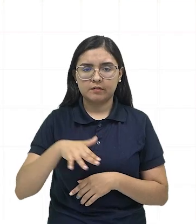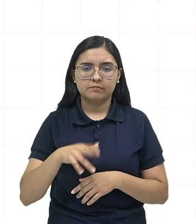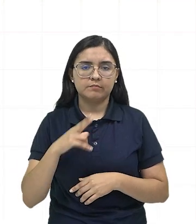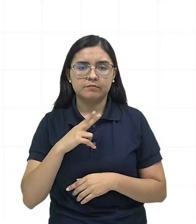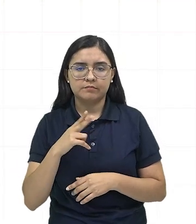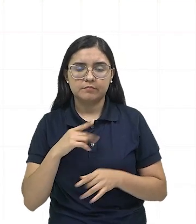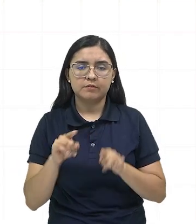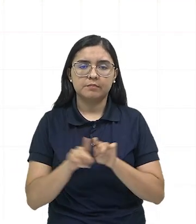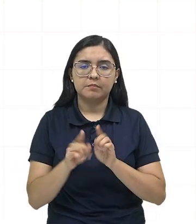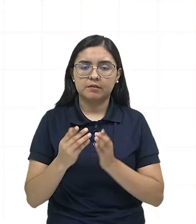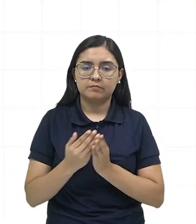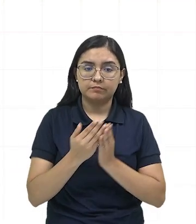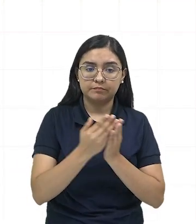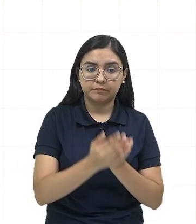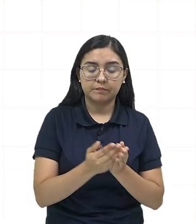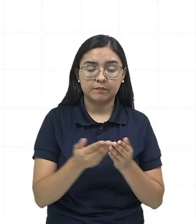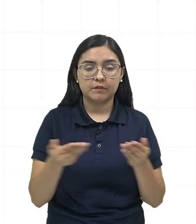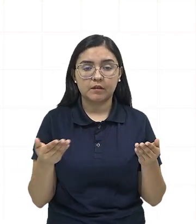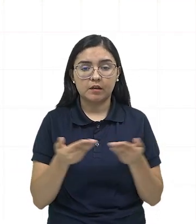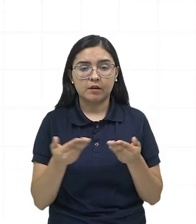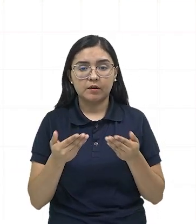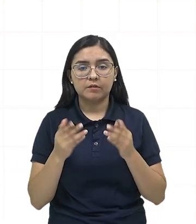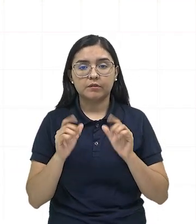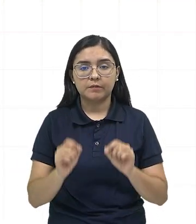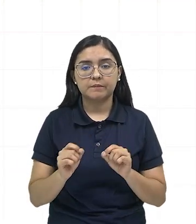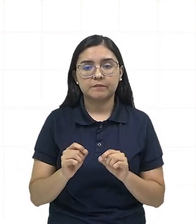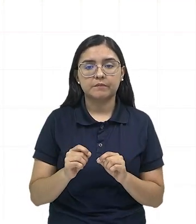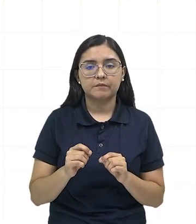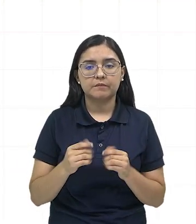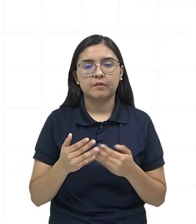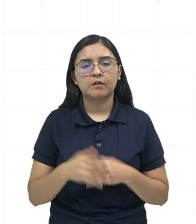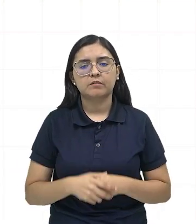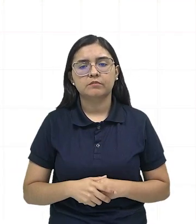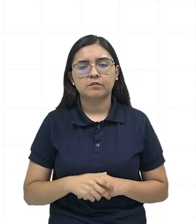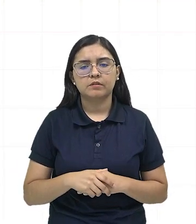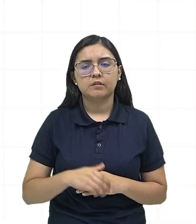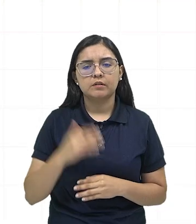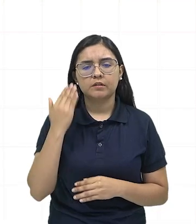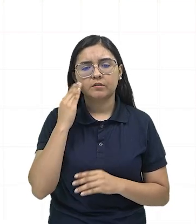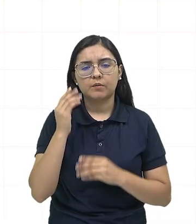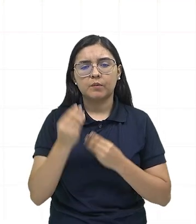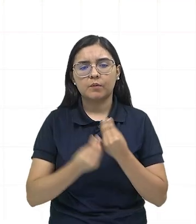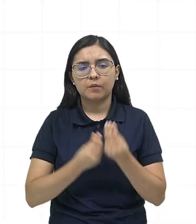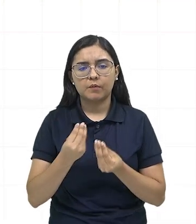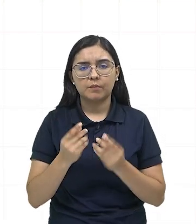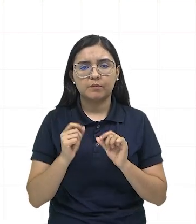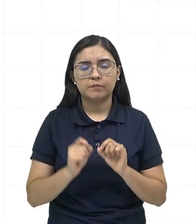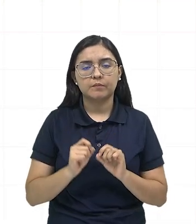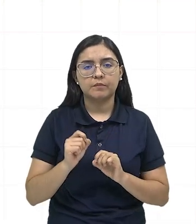grandes navegações. Agora nós vamos entender, né, como é que ficou a administração